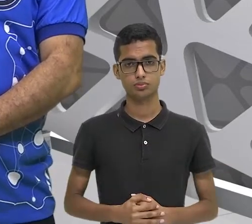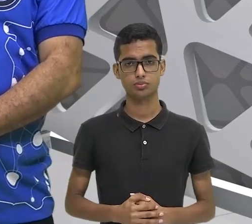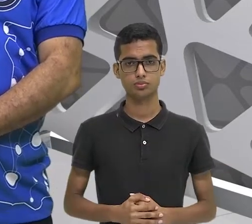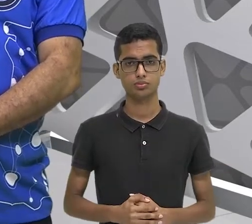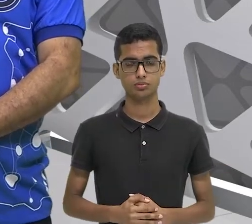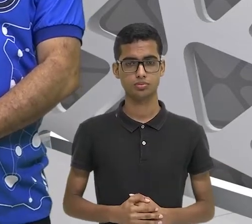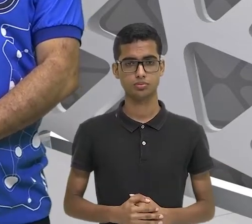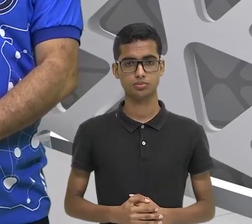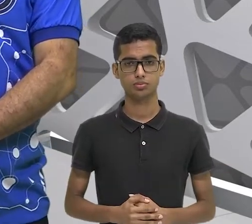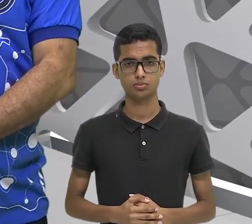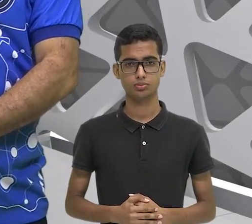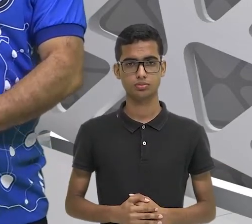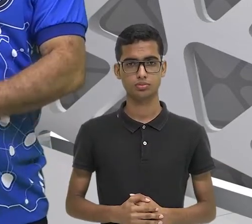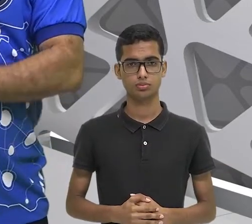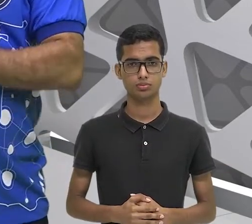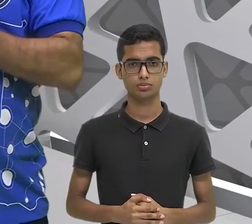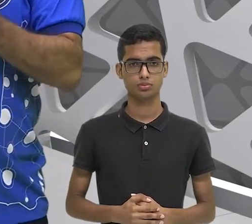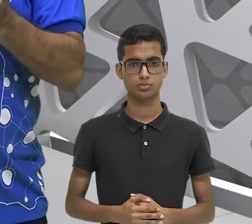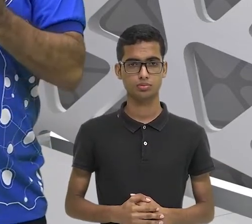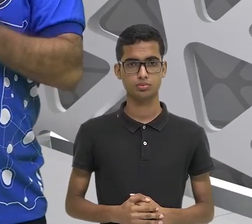vamos dar início à nossa aula.